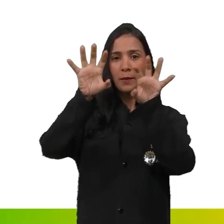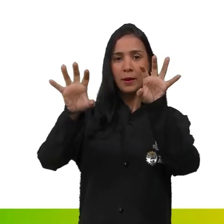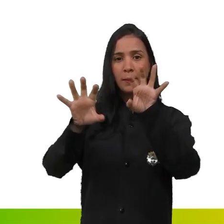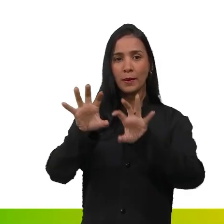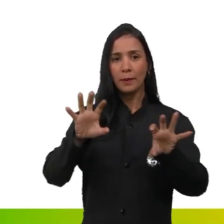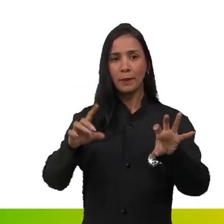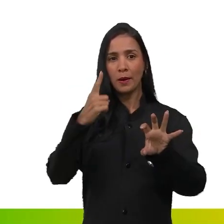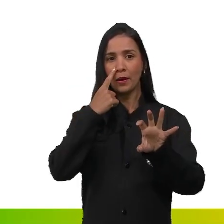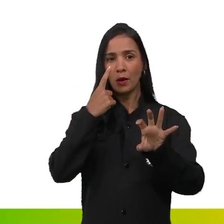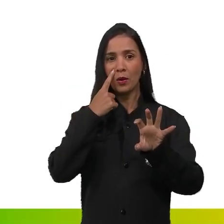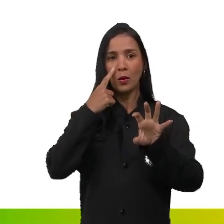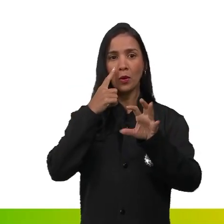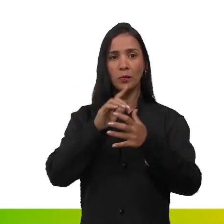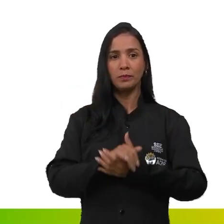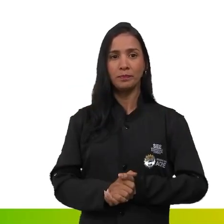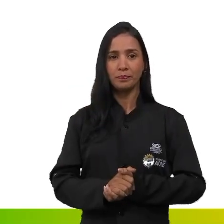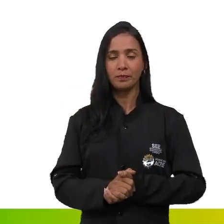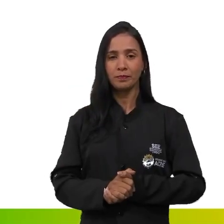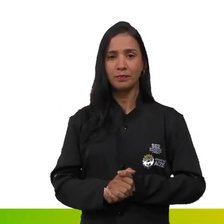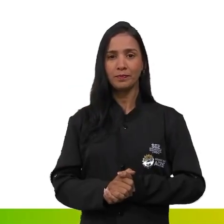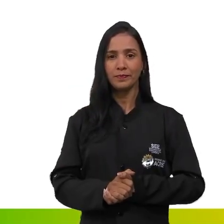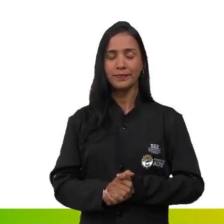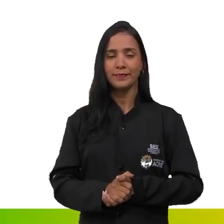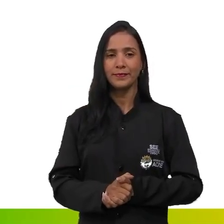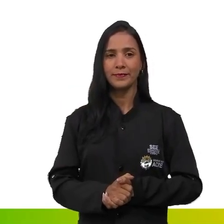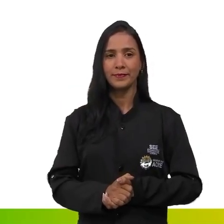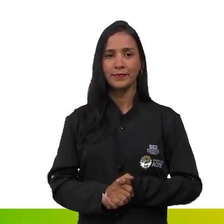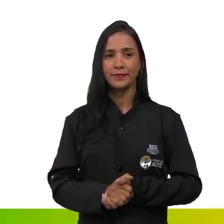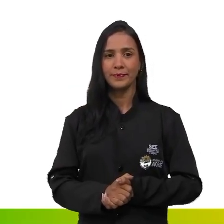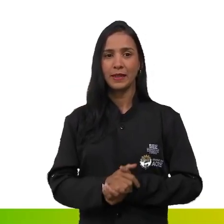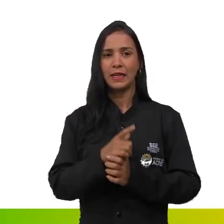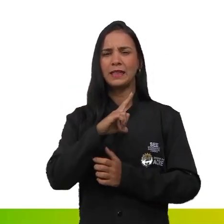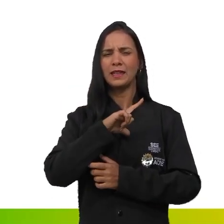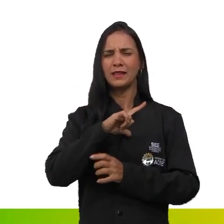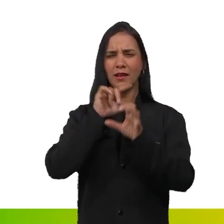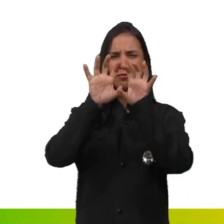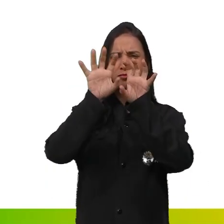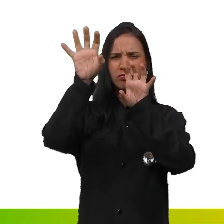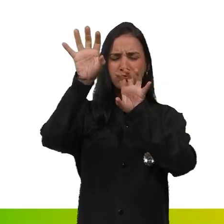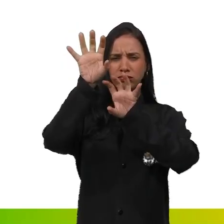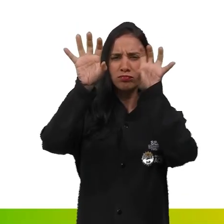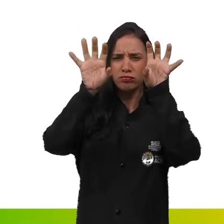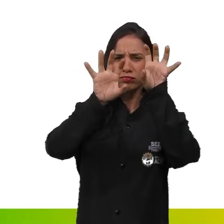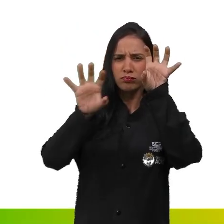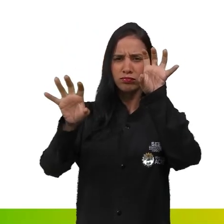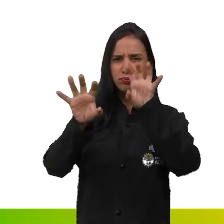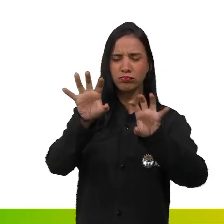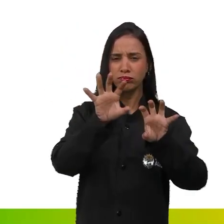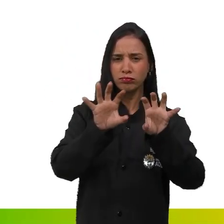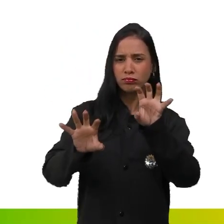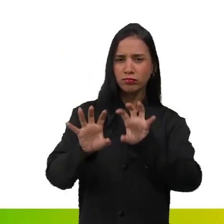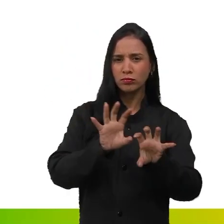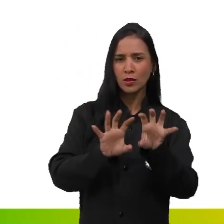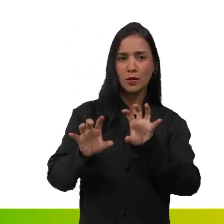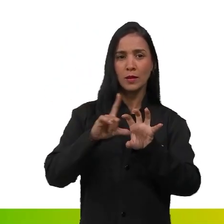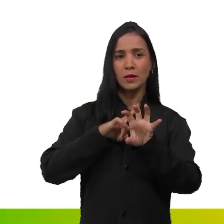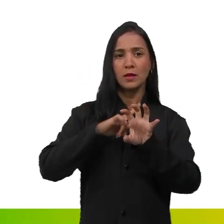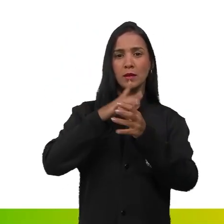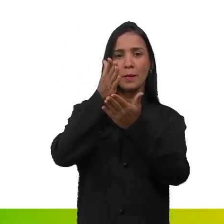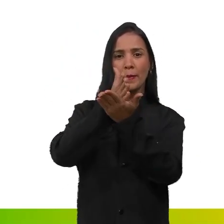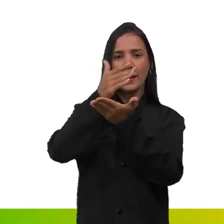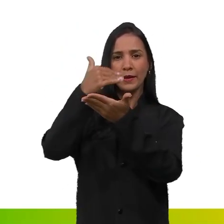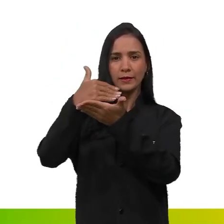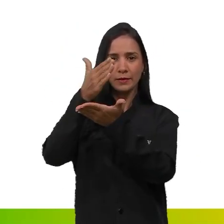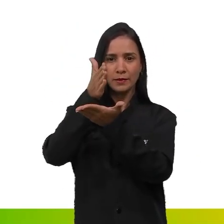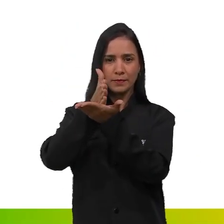consegue observar? Ó? Ela está fracionada em vários pedacinhos. E aqui, próximo